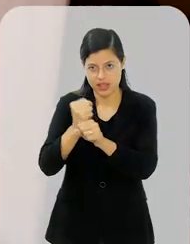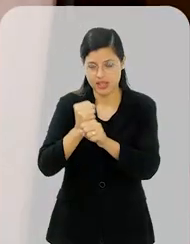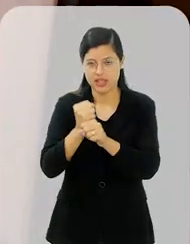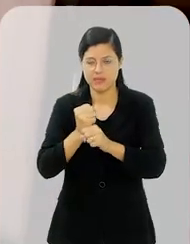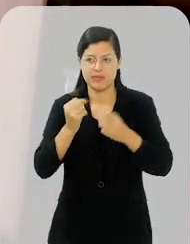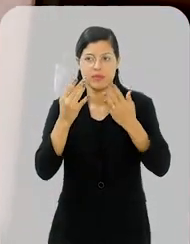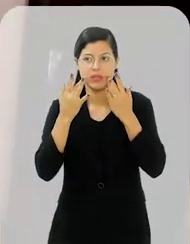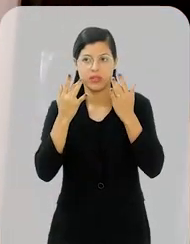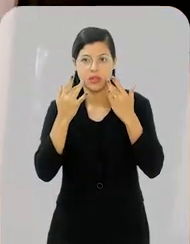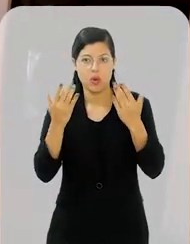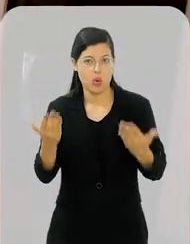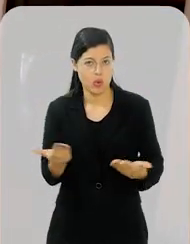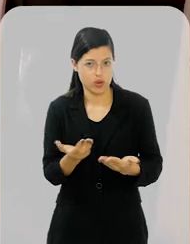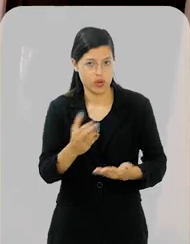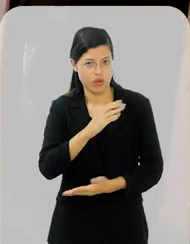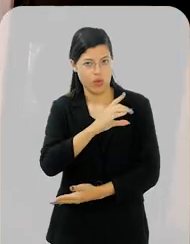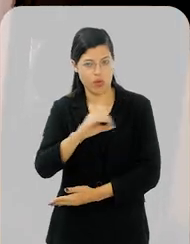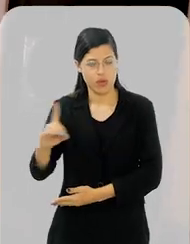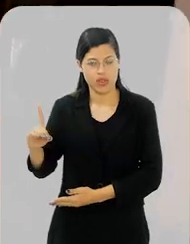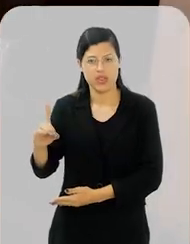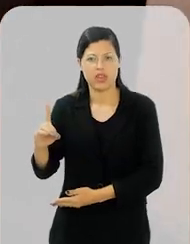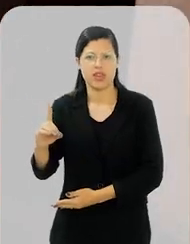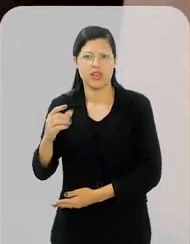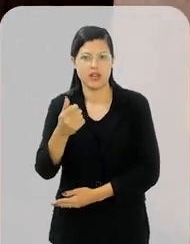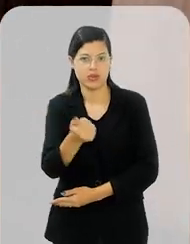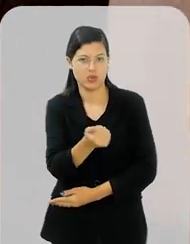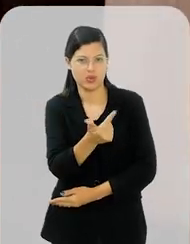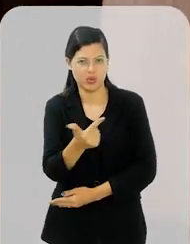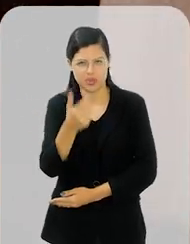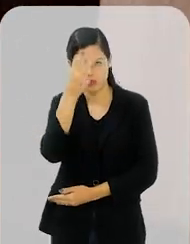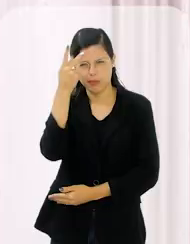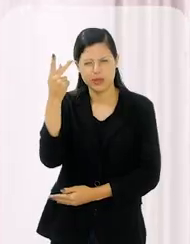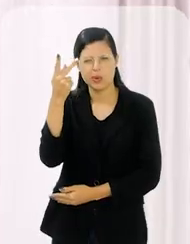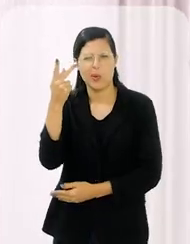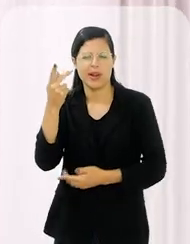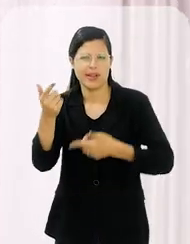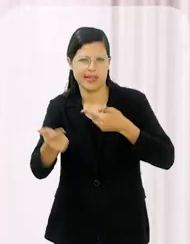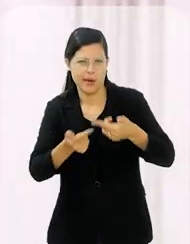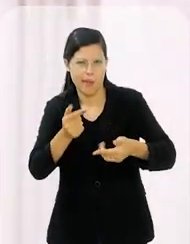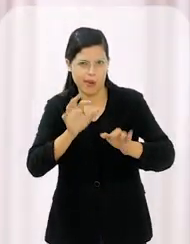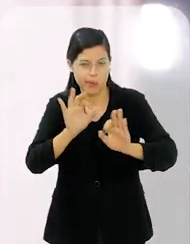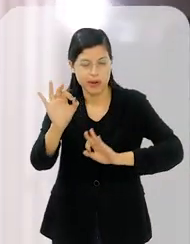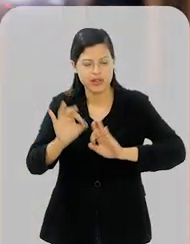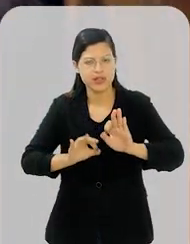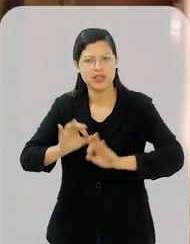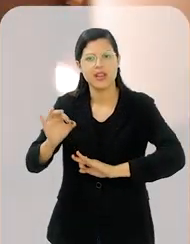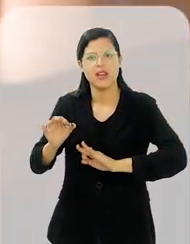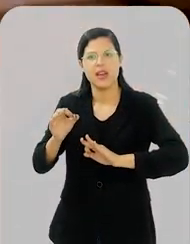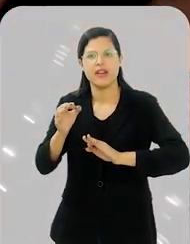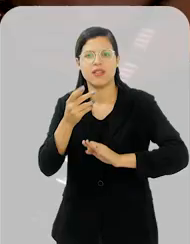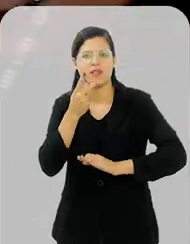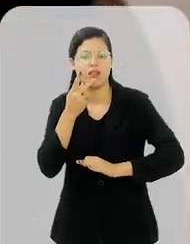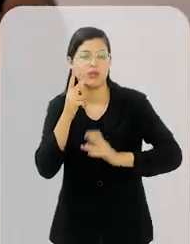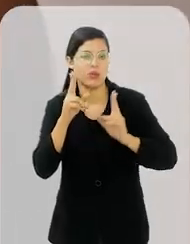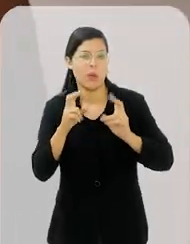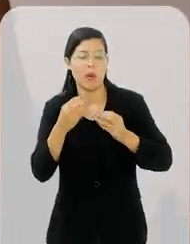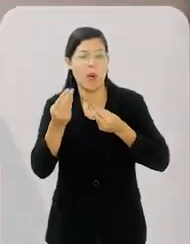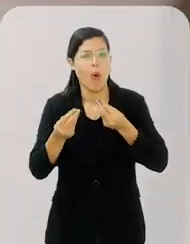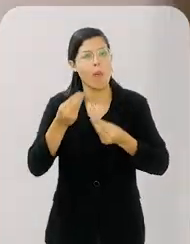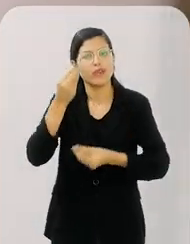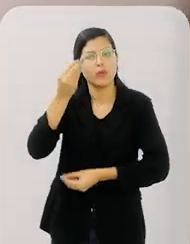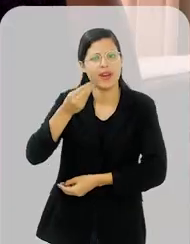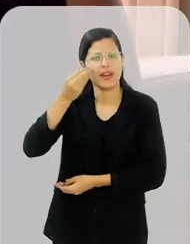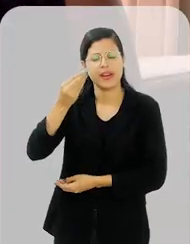anos. Hoje, Leila coordena uma equipe de 12 camareiras. Ela conta pra gente como é o dia a dia com os